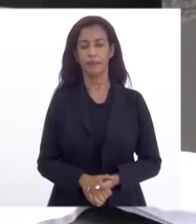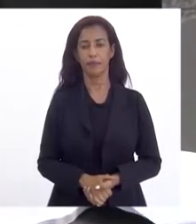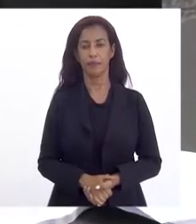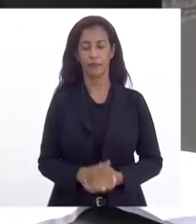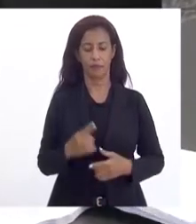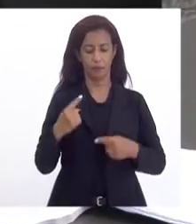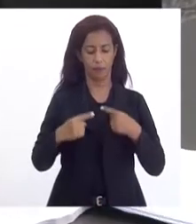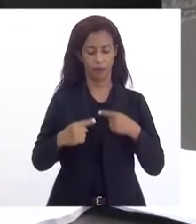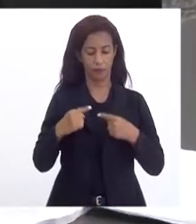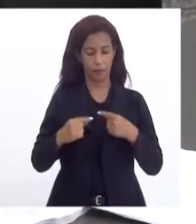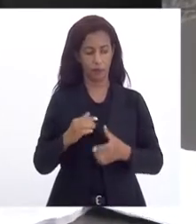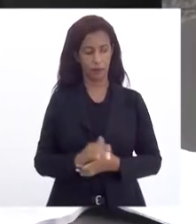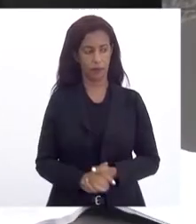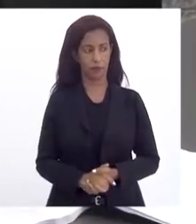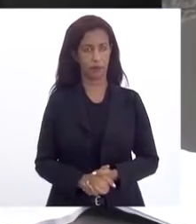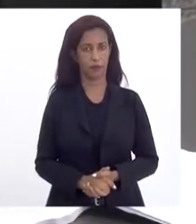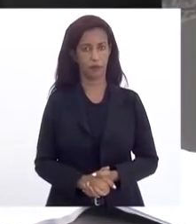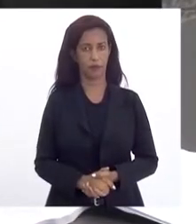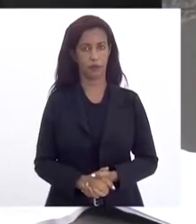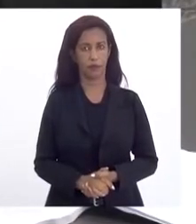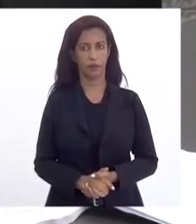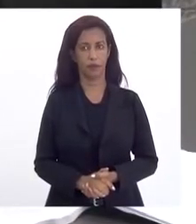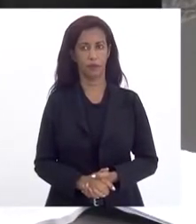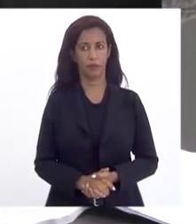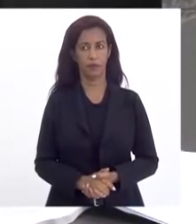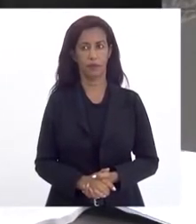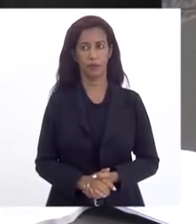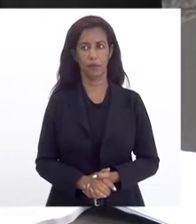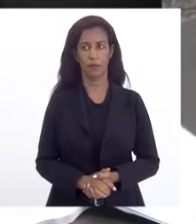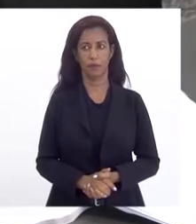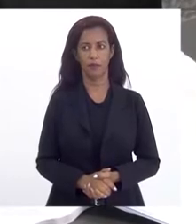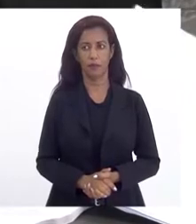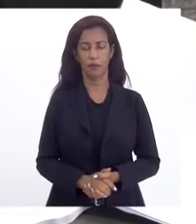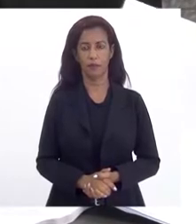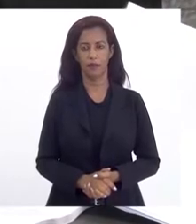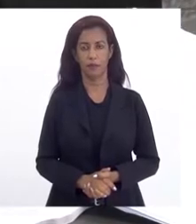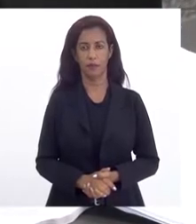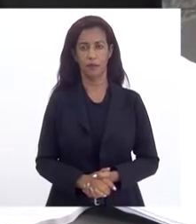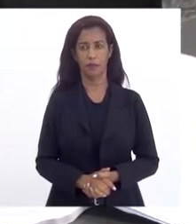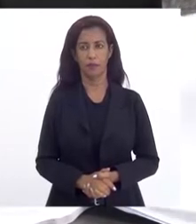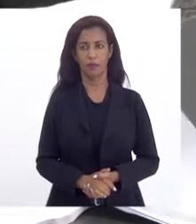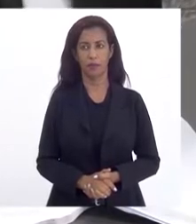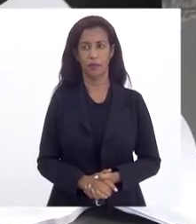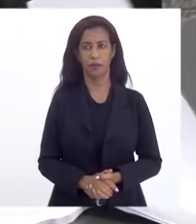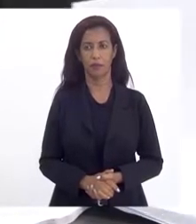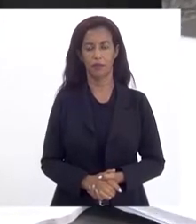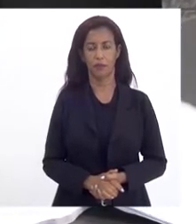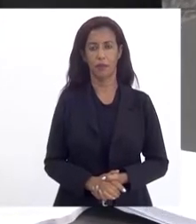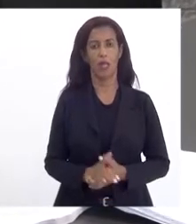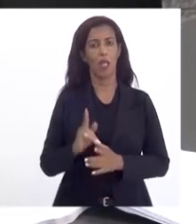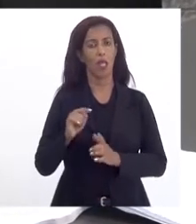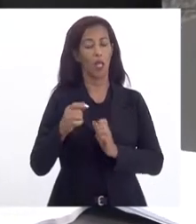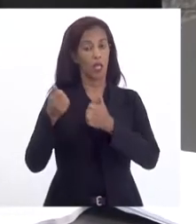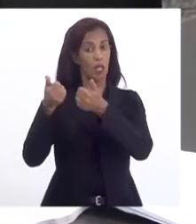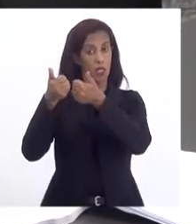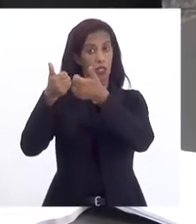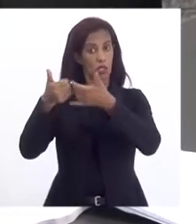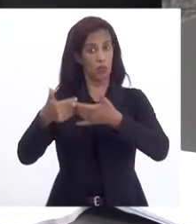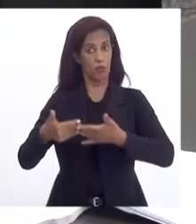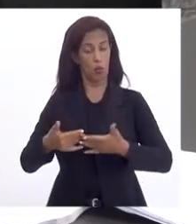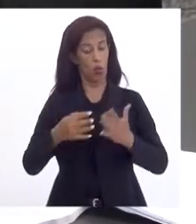Em discussão. Não tem história do INEPAC, não? Não, não, porque ele explicou.